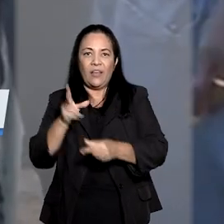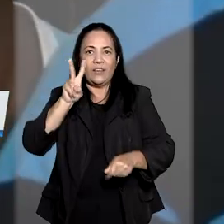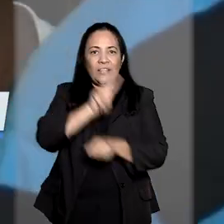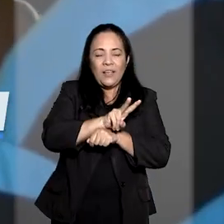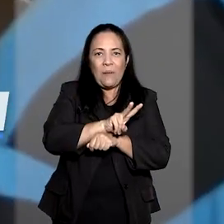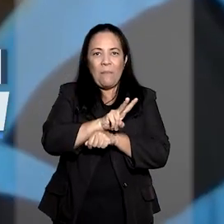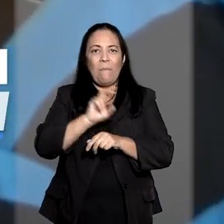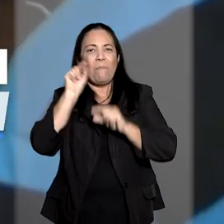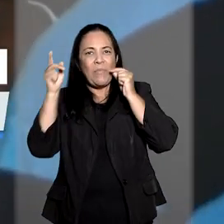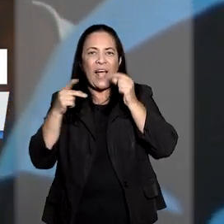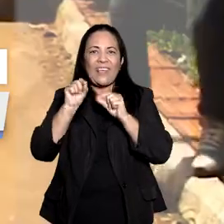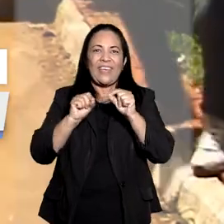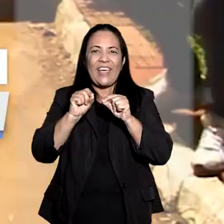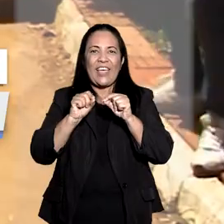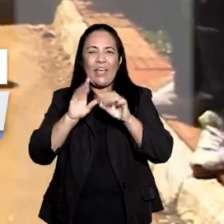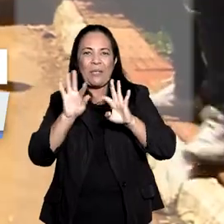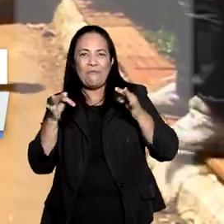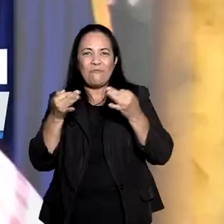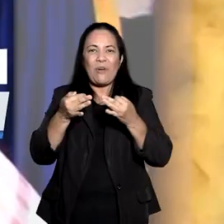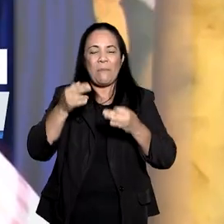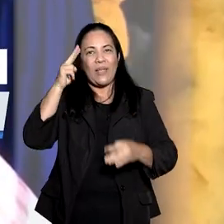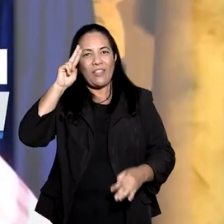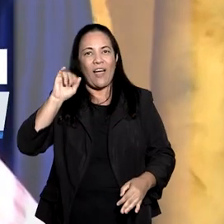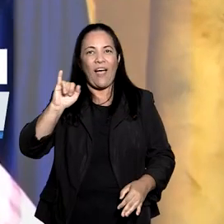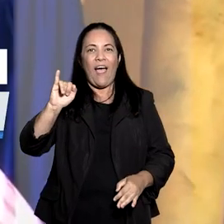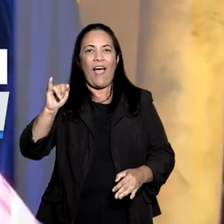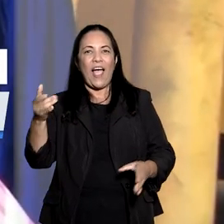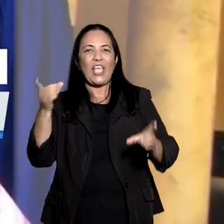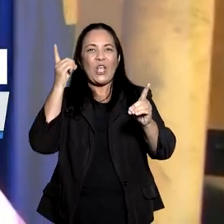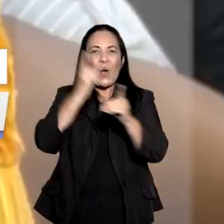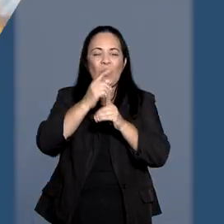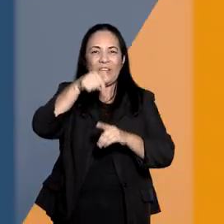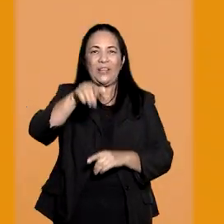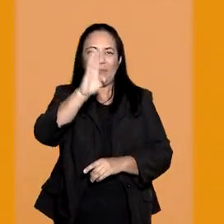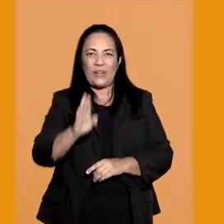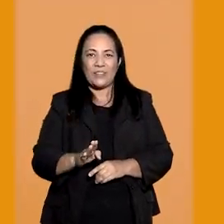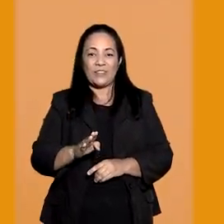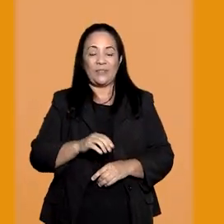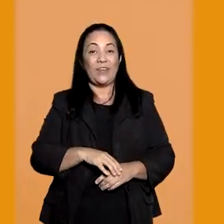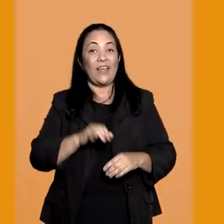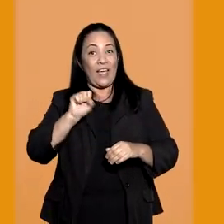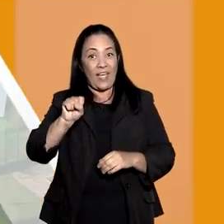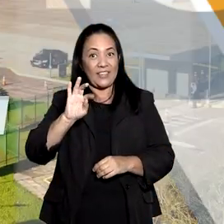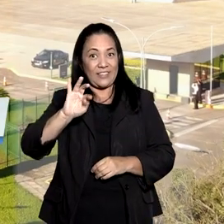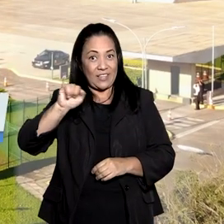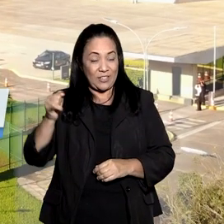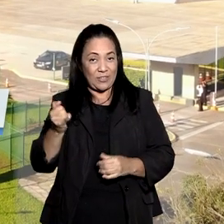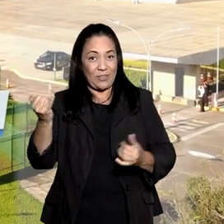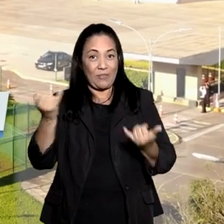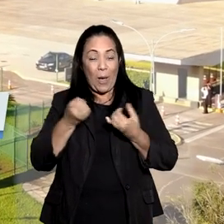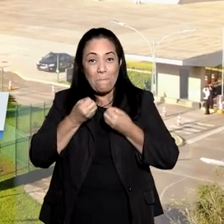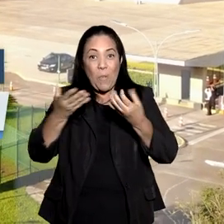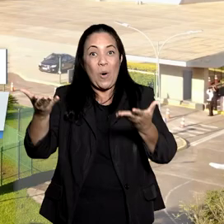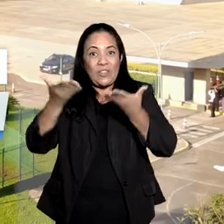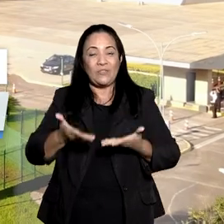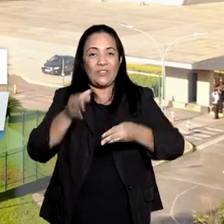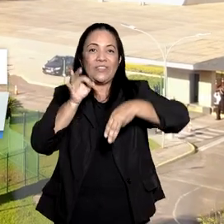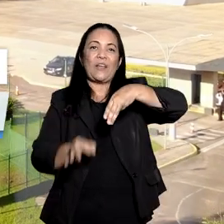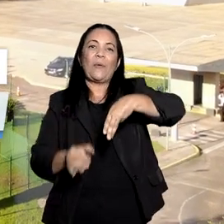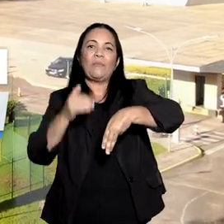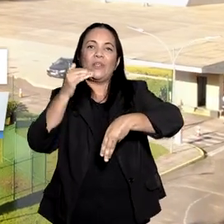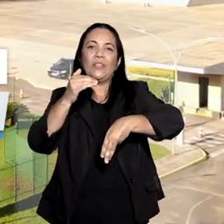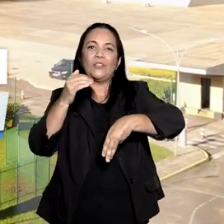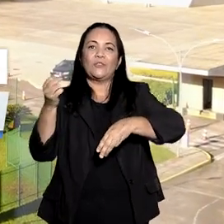liminares para que haitianos reencontrem parentes no Brasil e mais STJ deu as